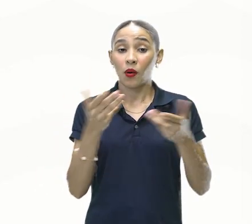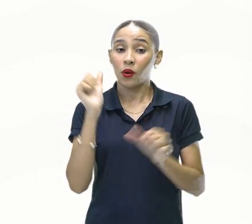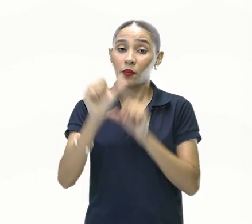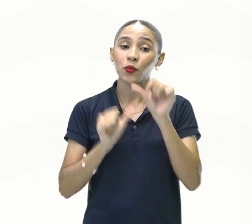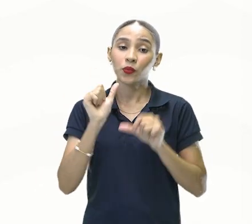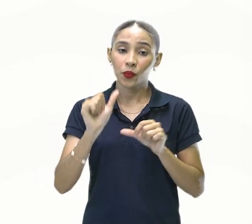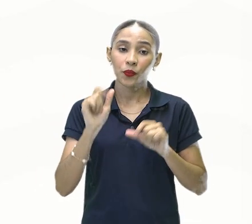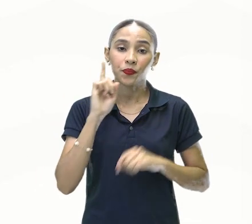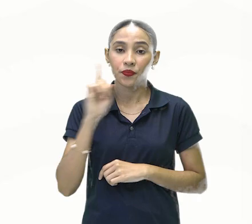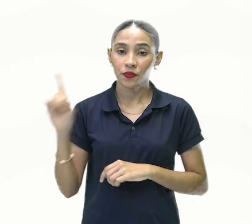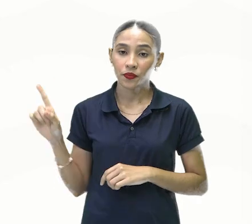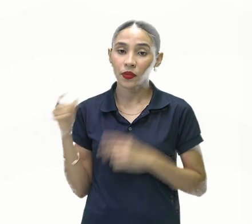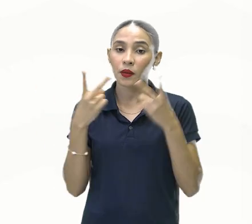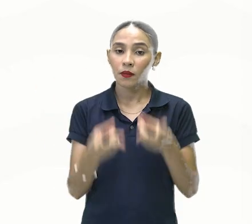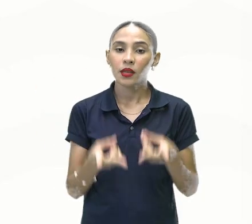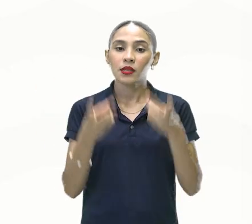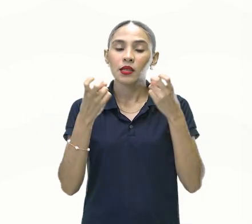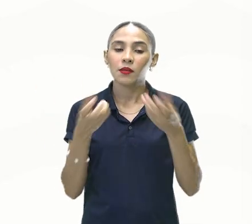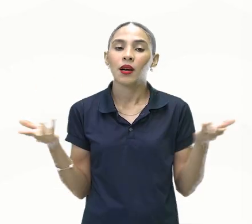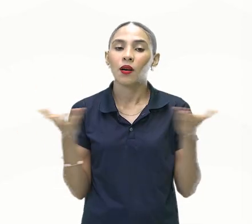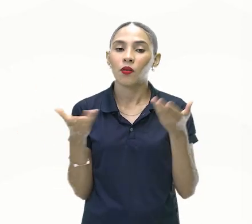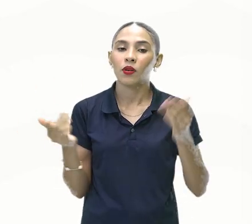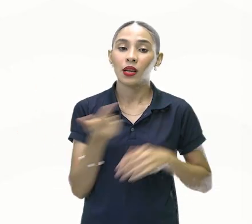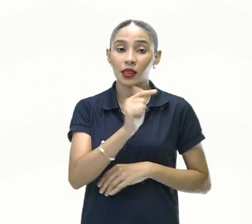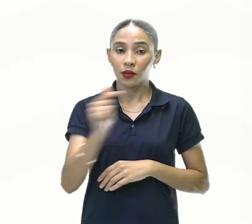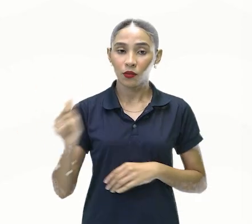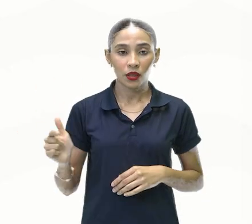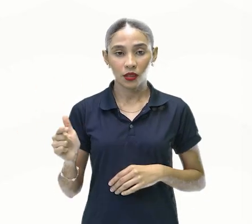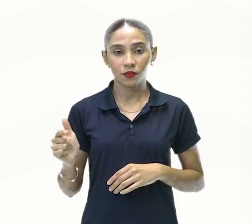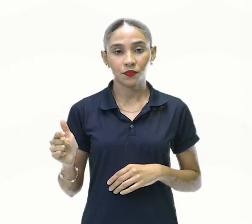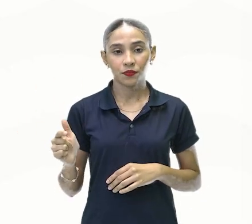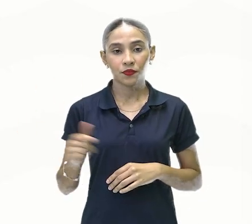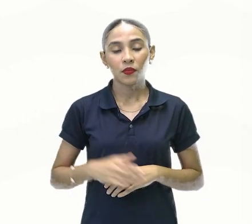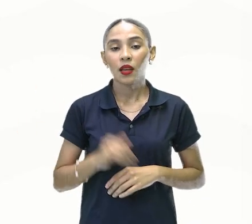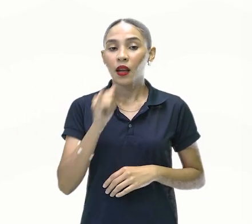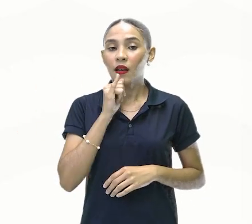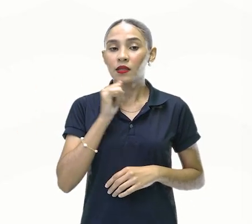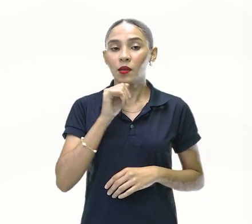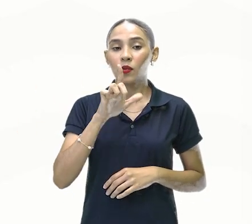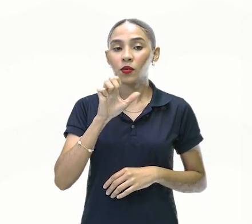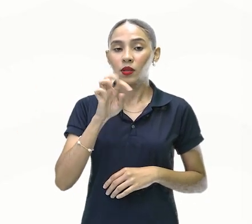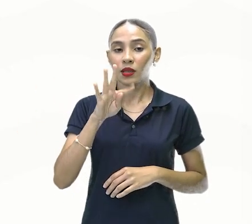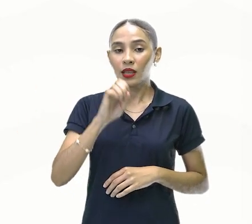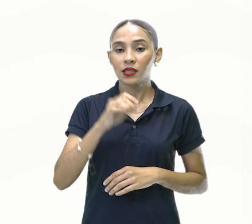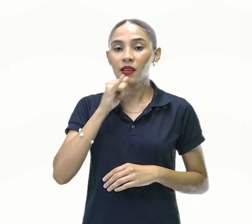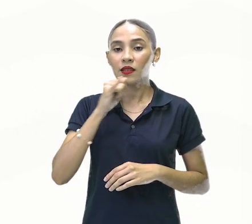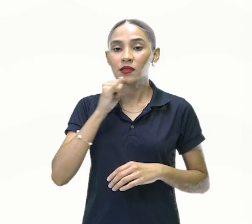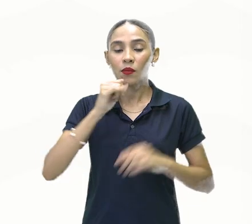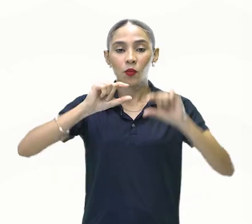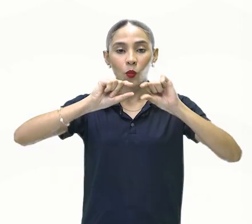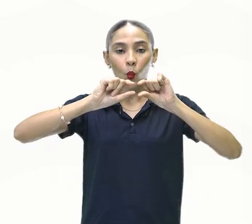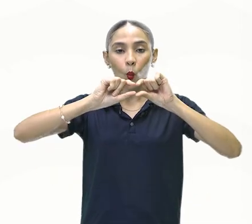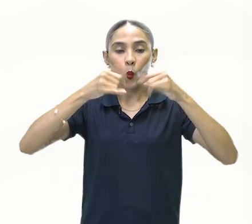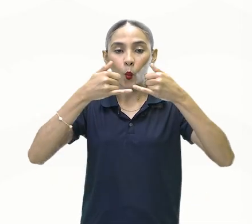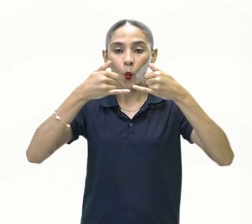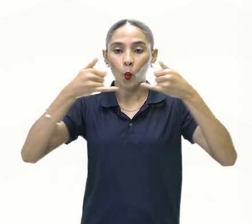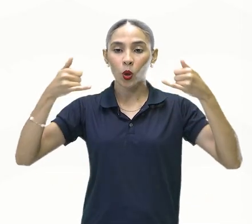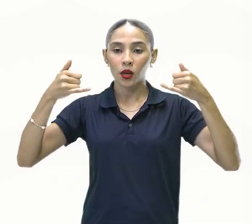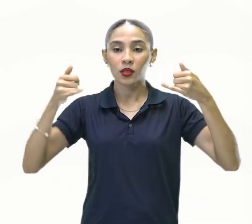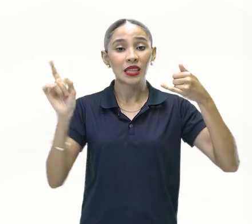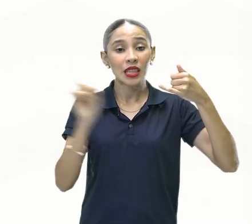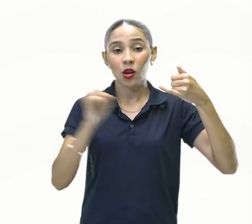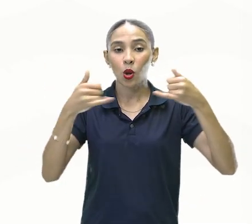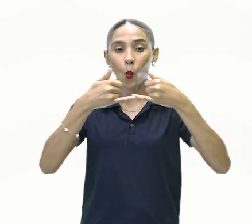bicôncava, aí agora já mudou, né? Veja que agora eu não tenho mais nessa lente uma lente de bordos